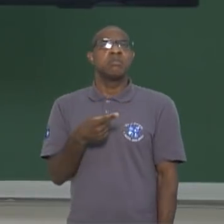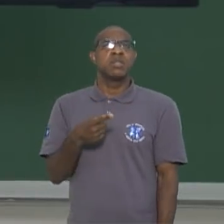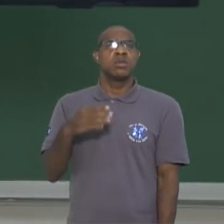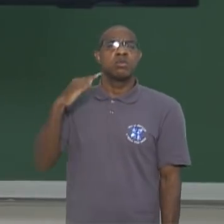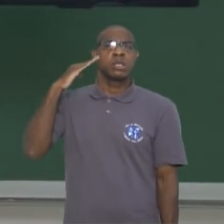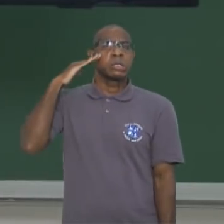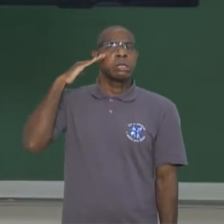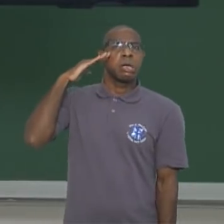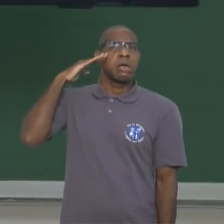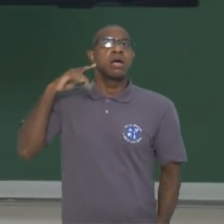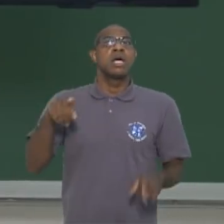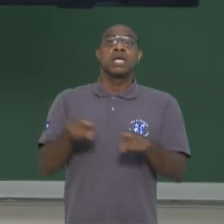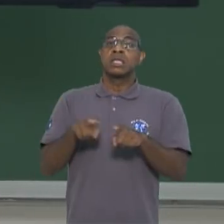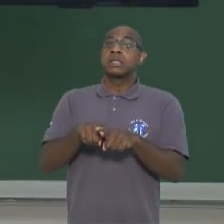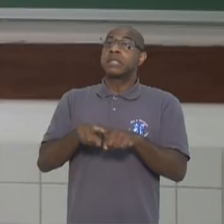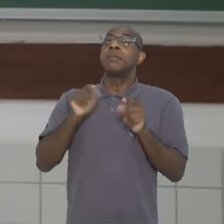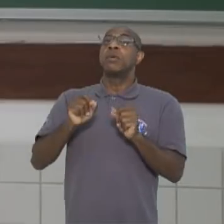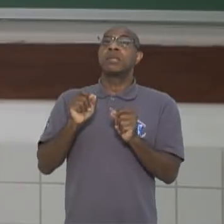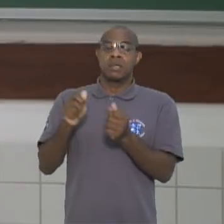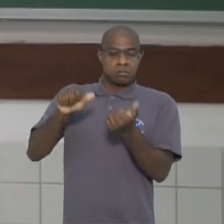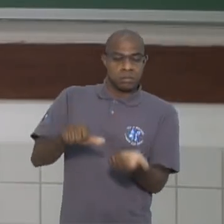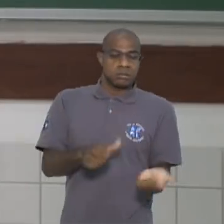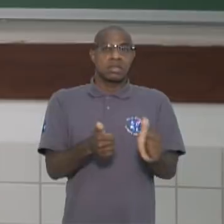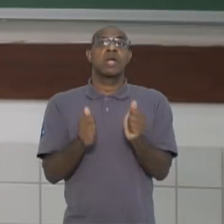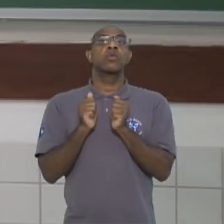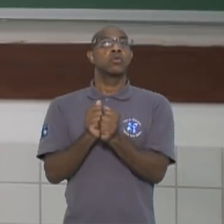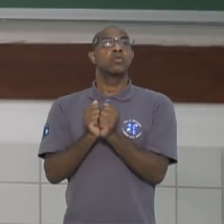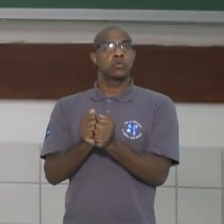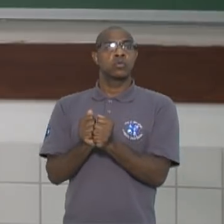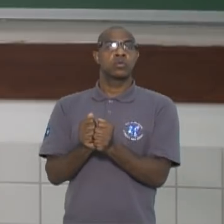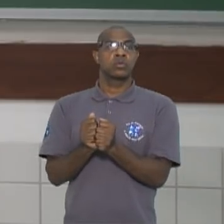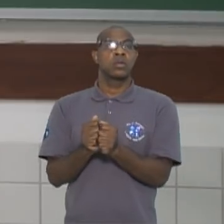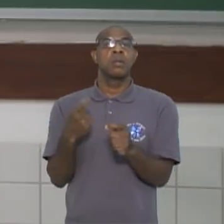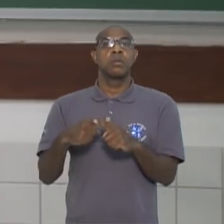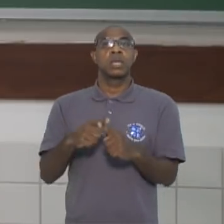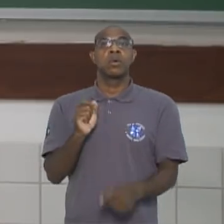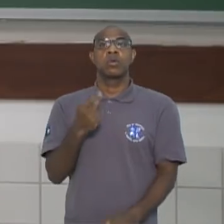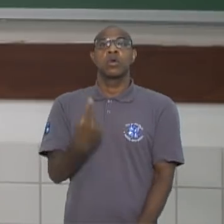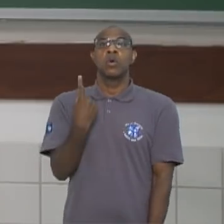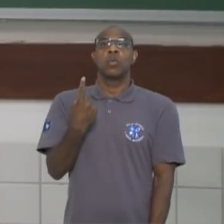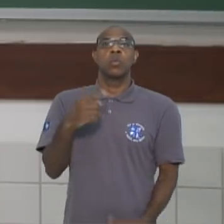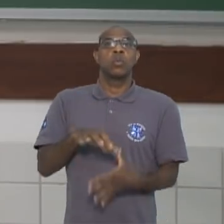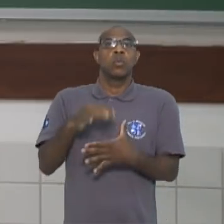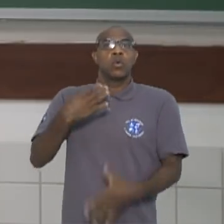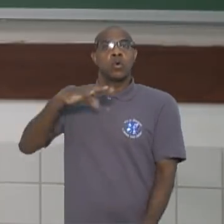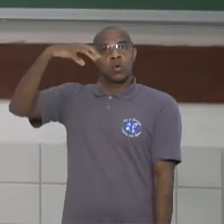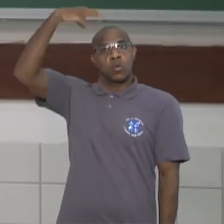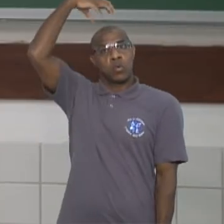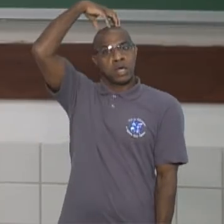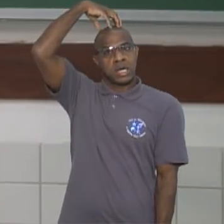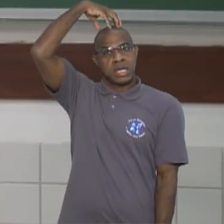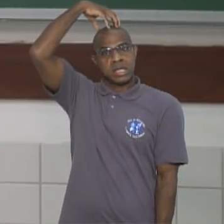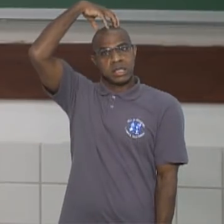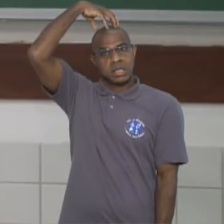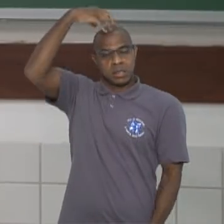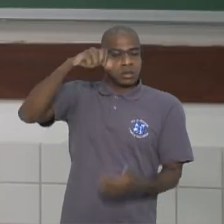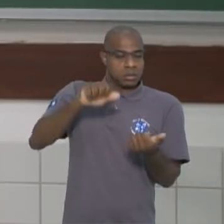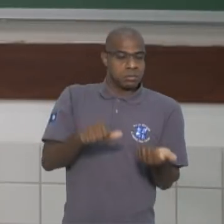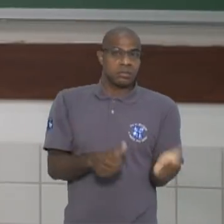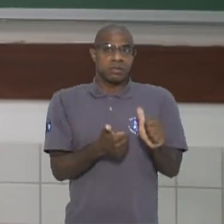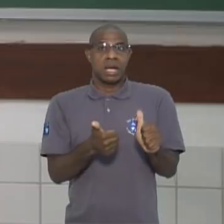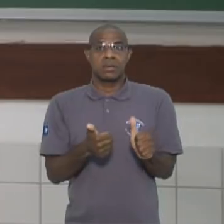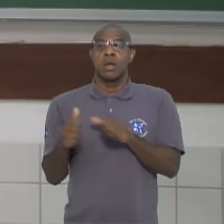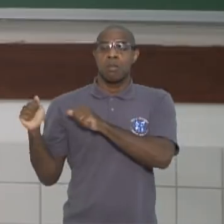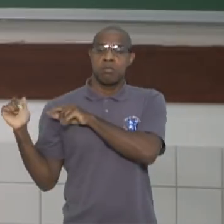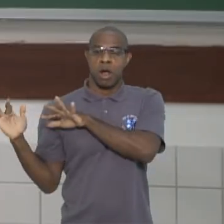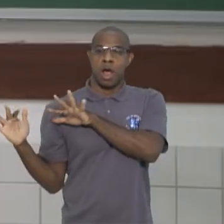foram batizados com ele. Por quê? Porque quando um líder ou um rei se converte ou é batizado, todos os seus súditos